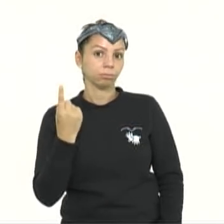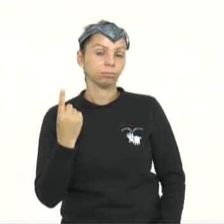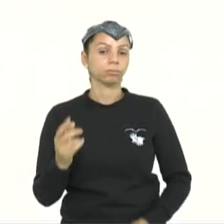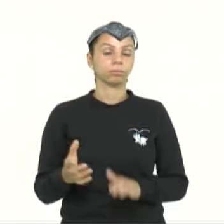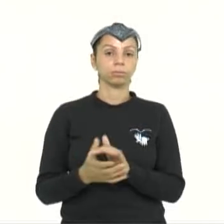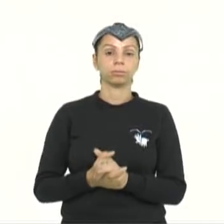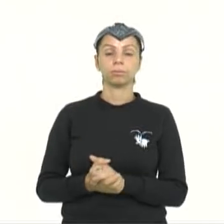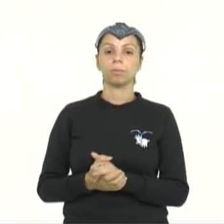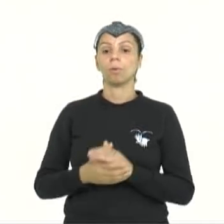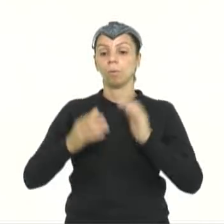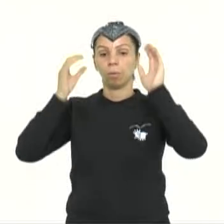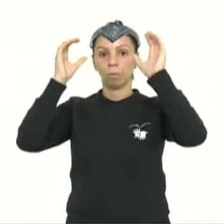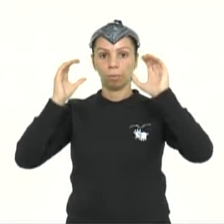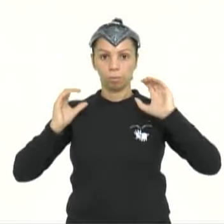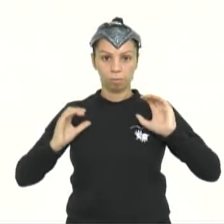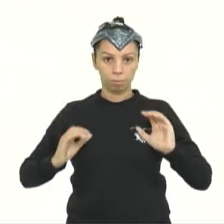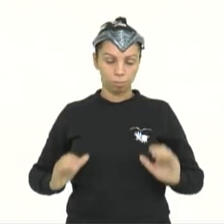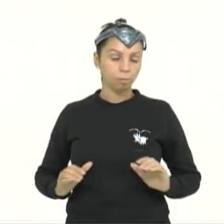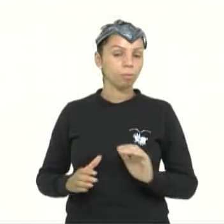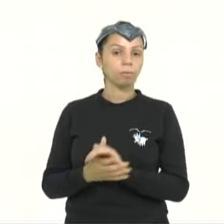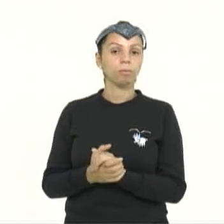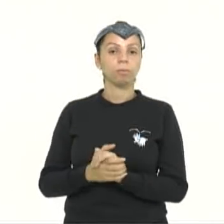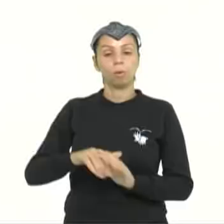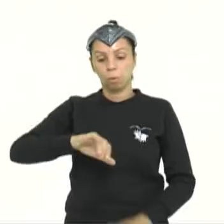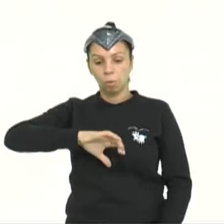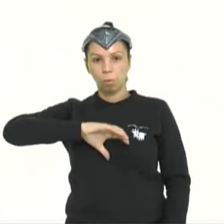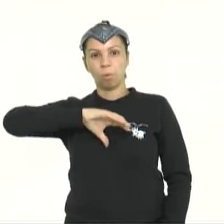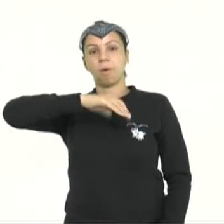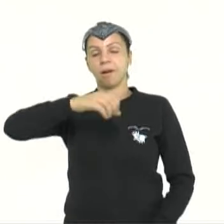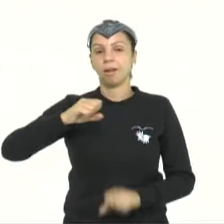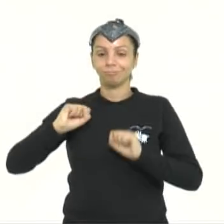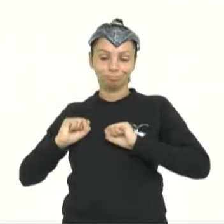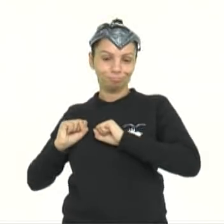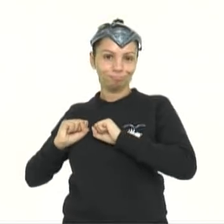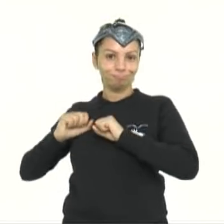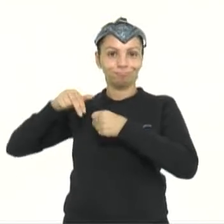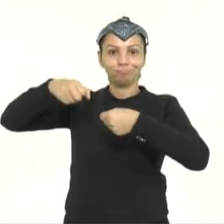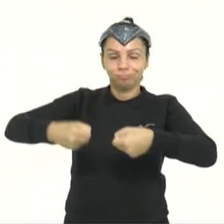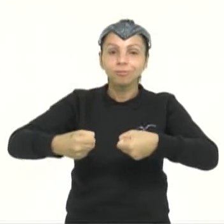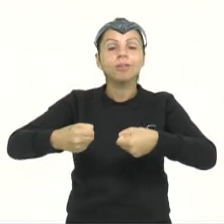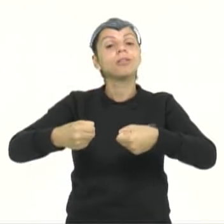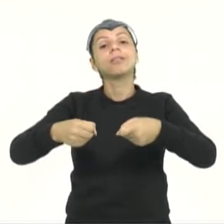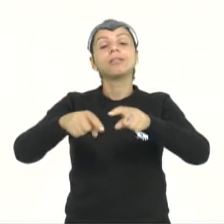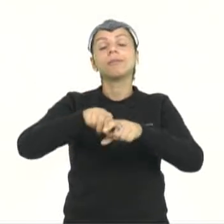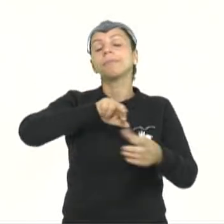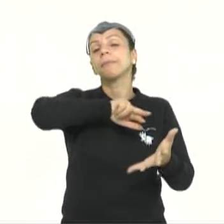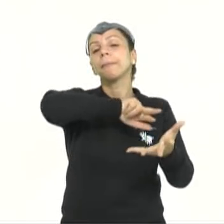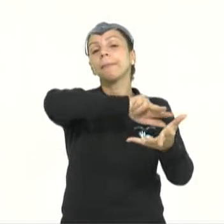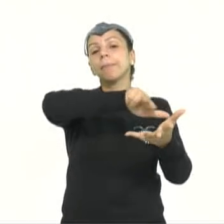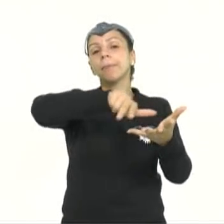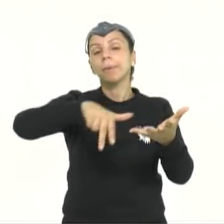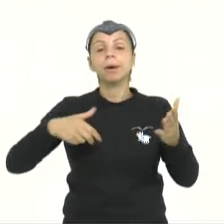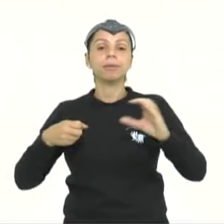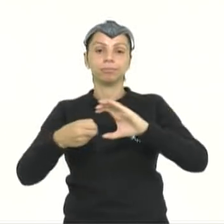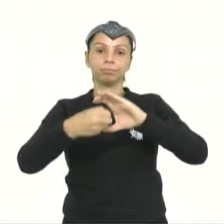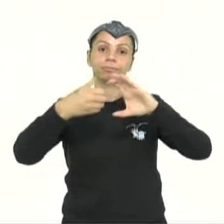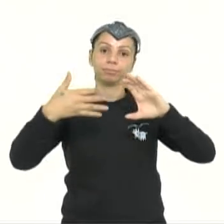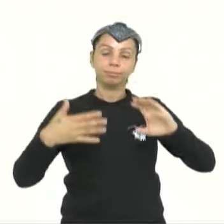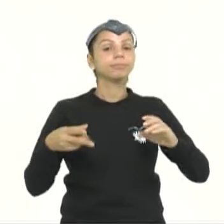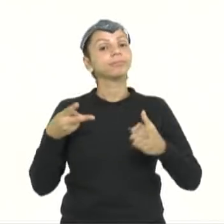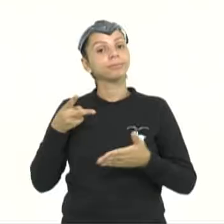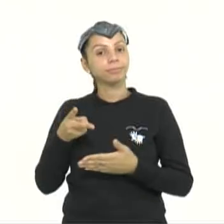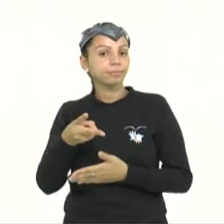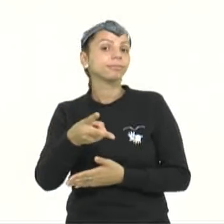por seu comportamento, coragem, ousadia e várias outras características, ele